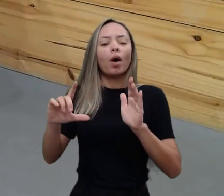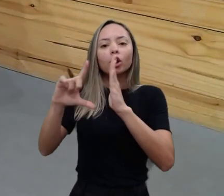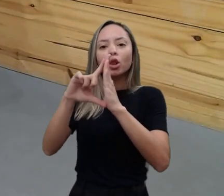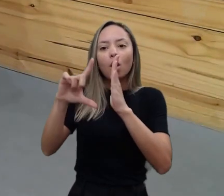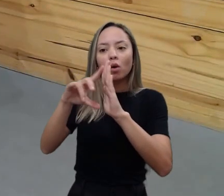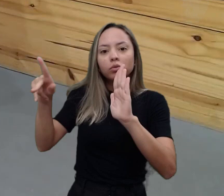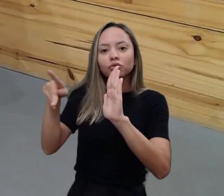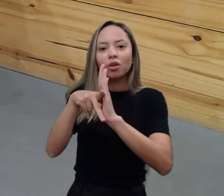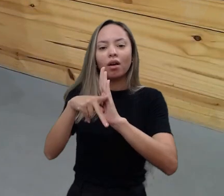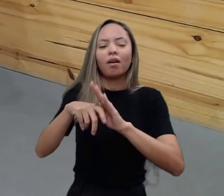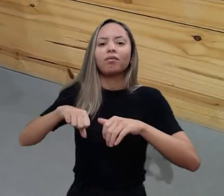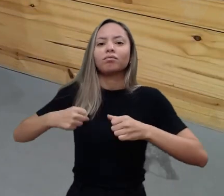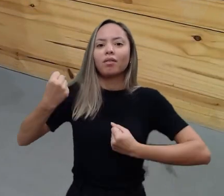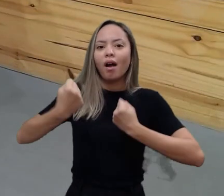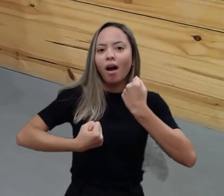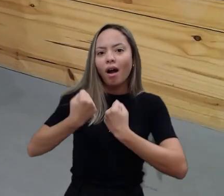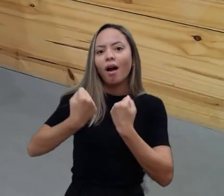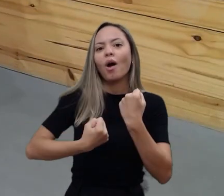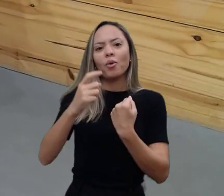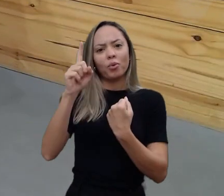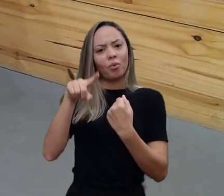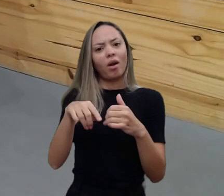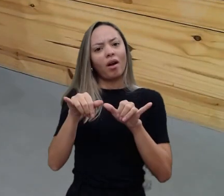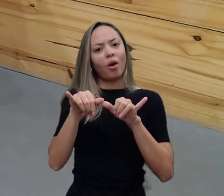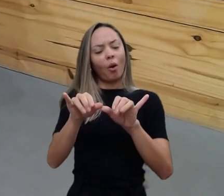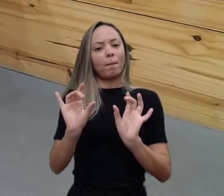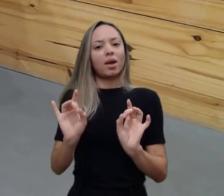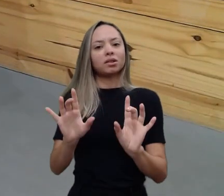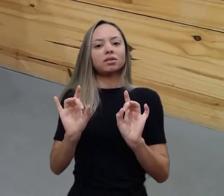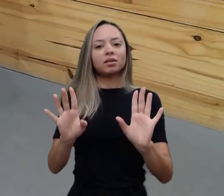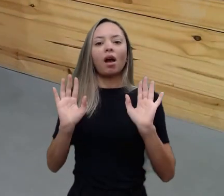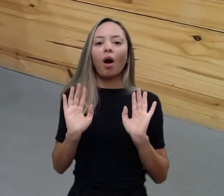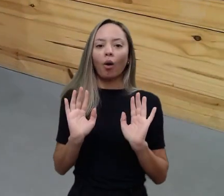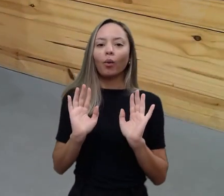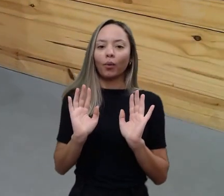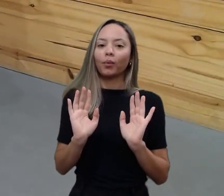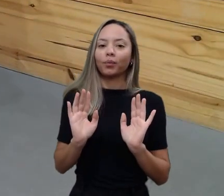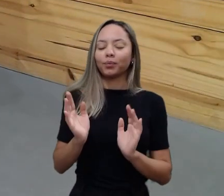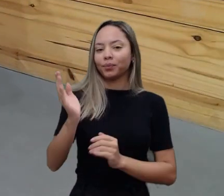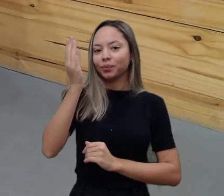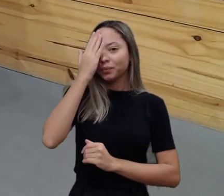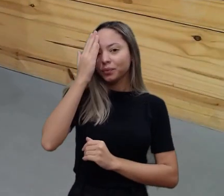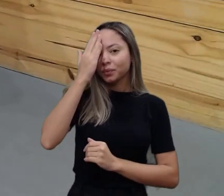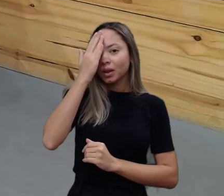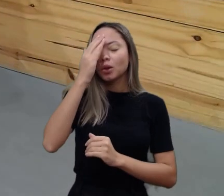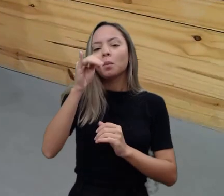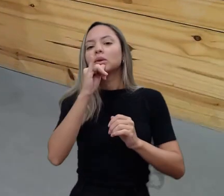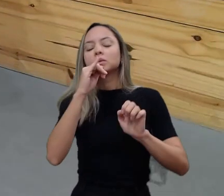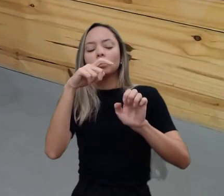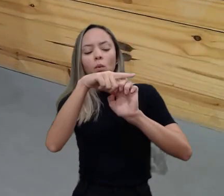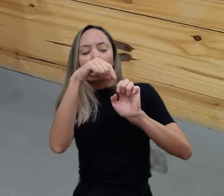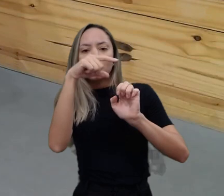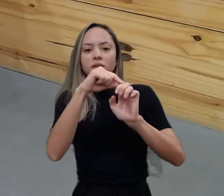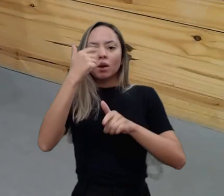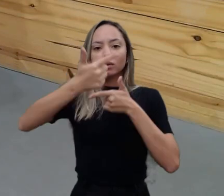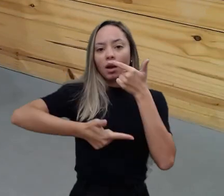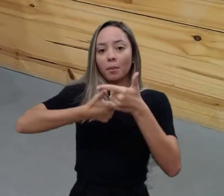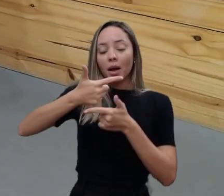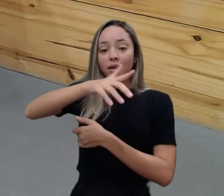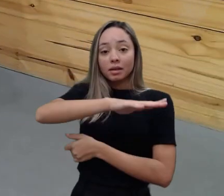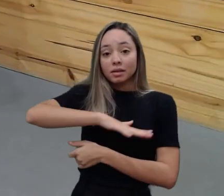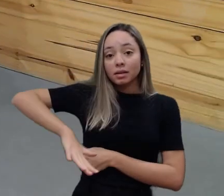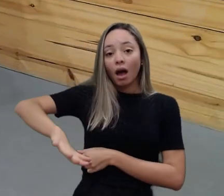atividade comercial. É a atividade ao qual o comerciante, o empresário que atua na